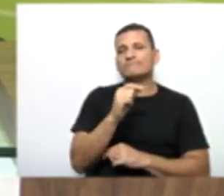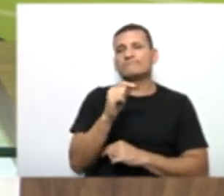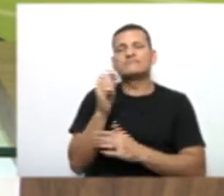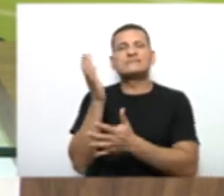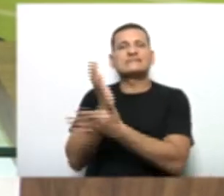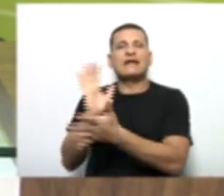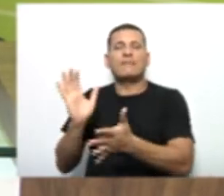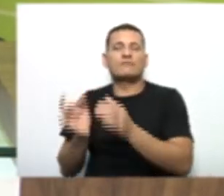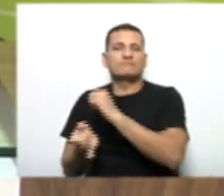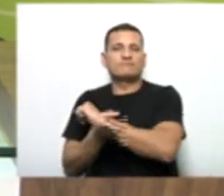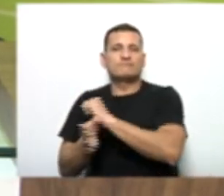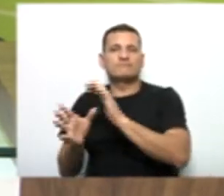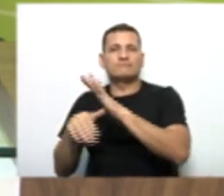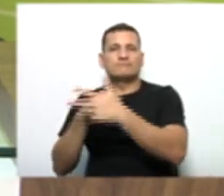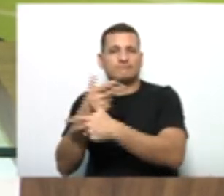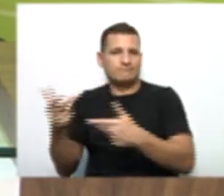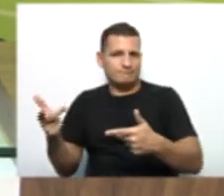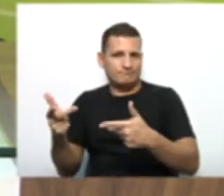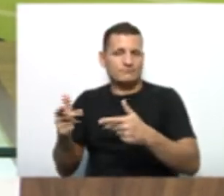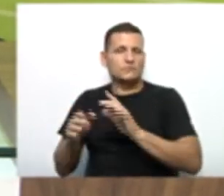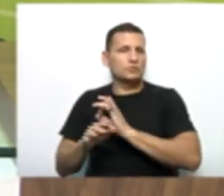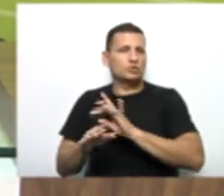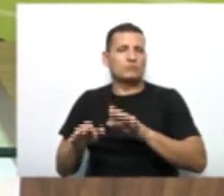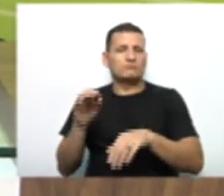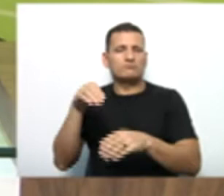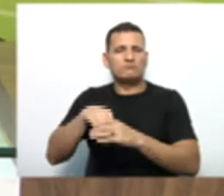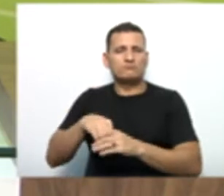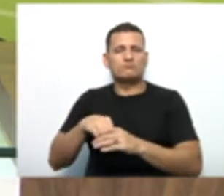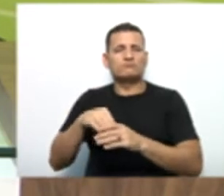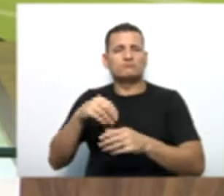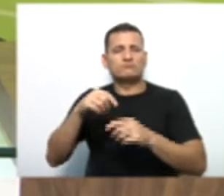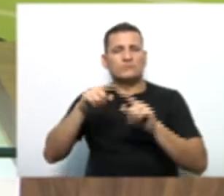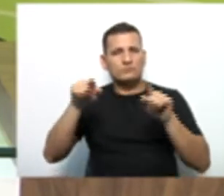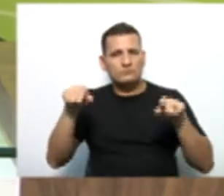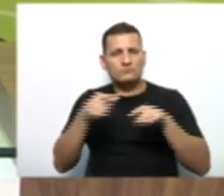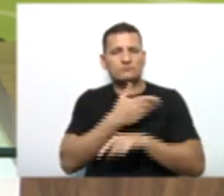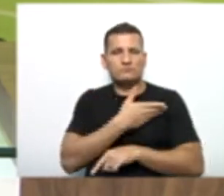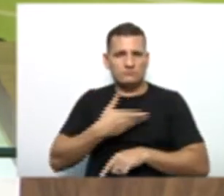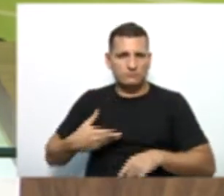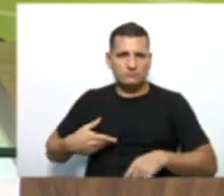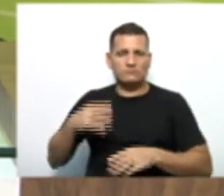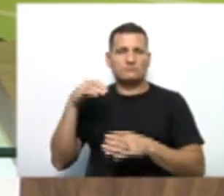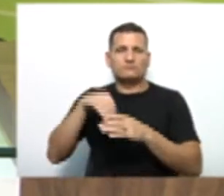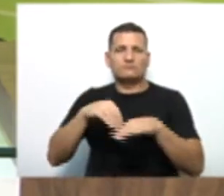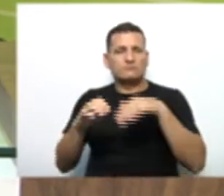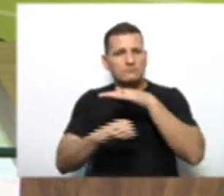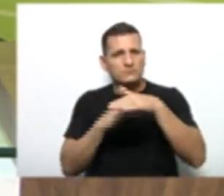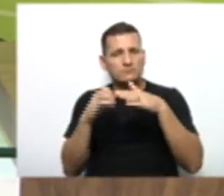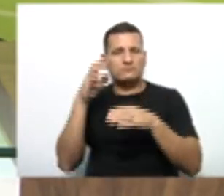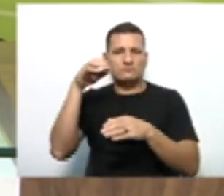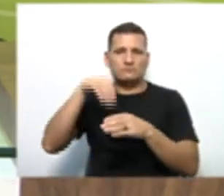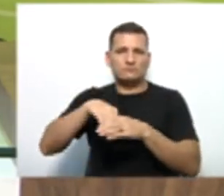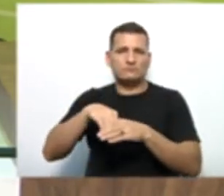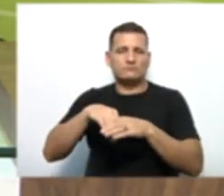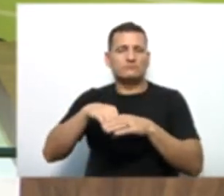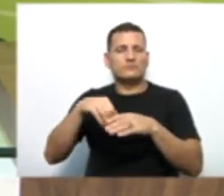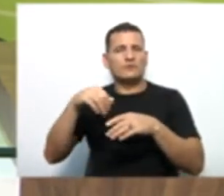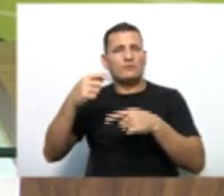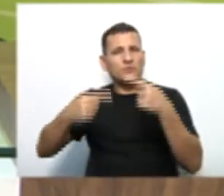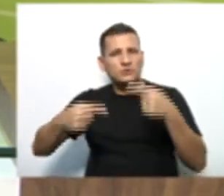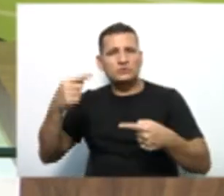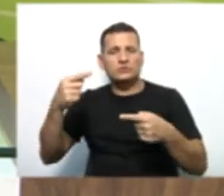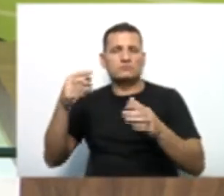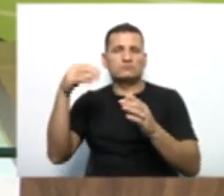honestidade dentro do serviço público, a honestidade dentro das empresas, a honestidade dentro do sistema político brasileiro, do